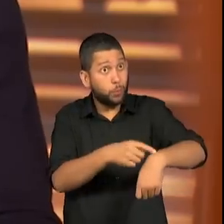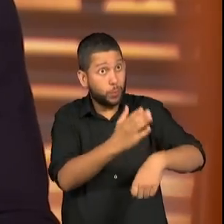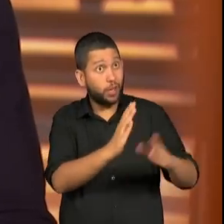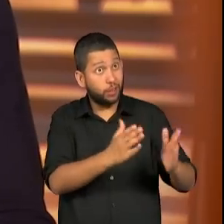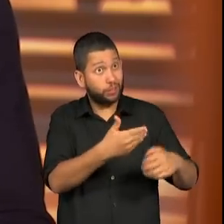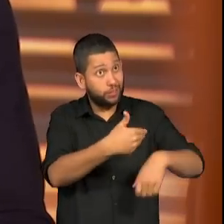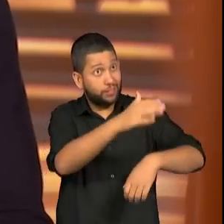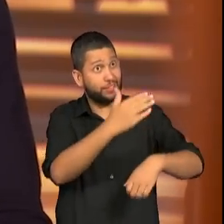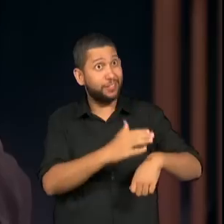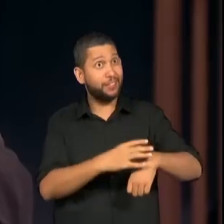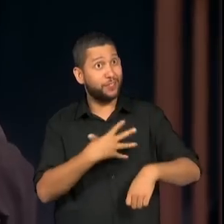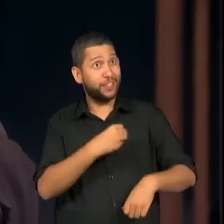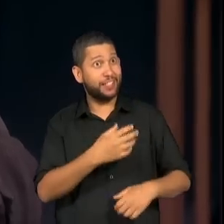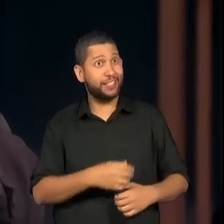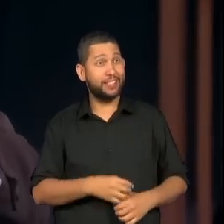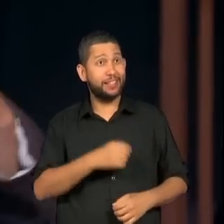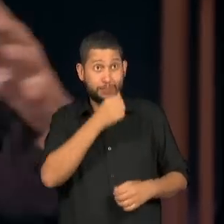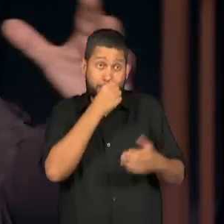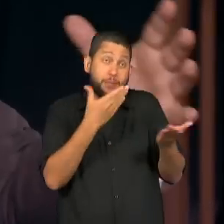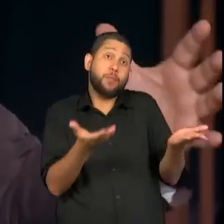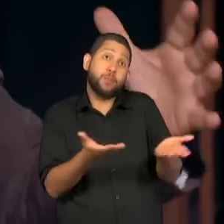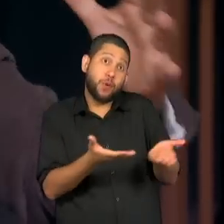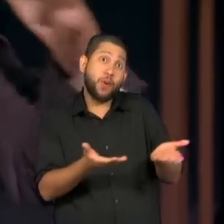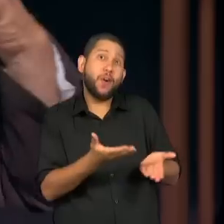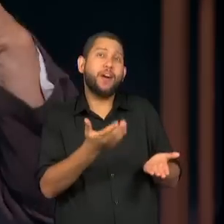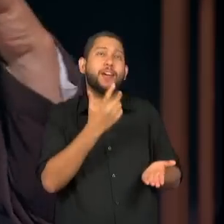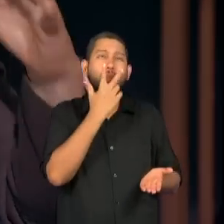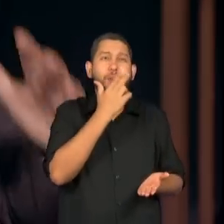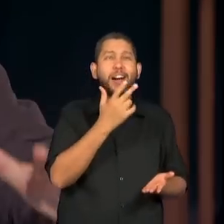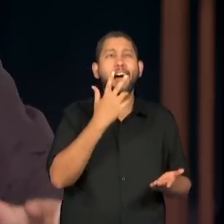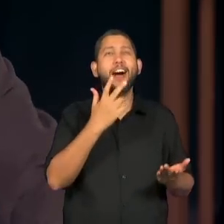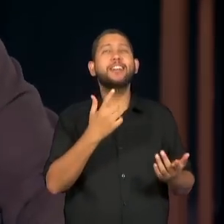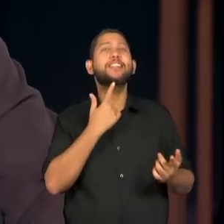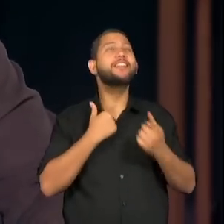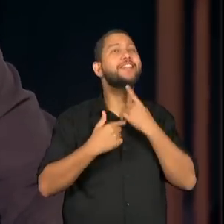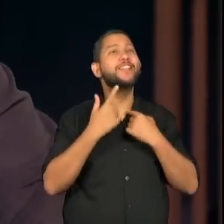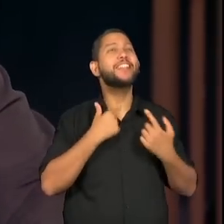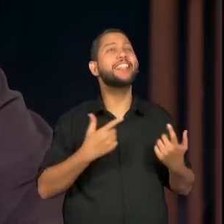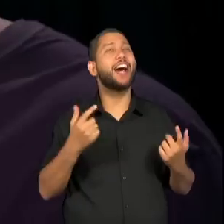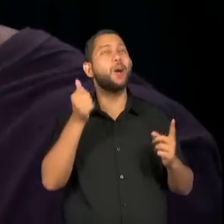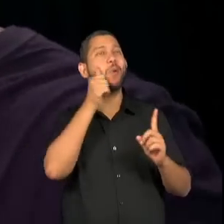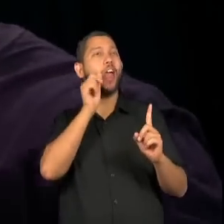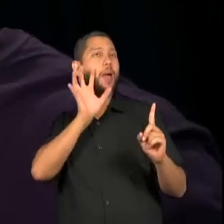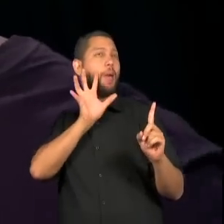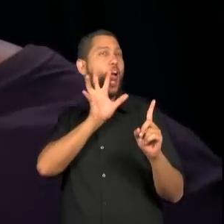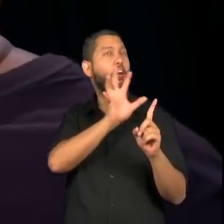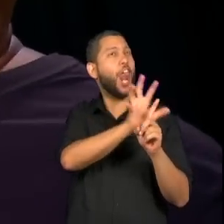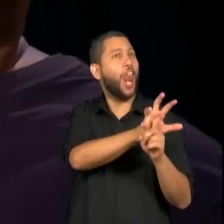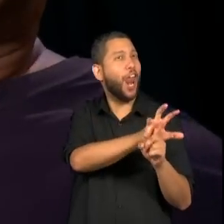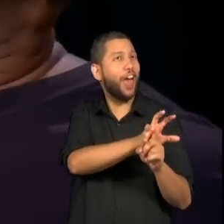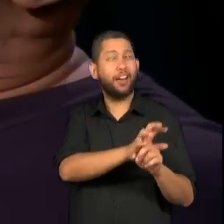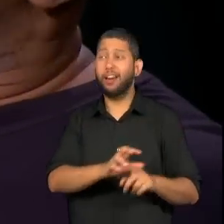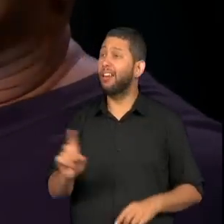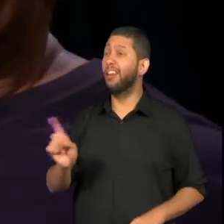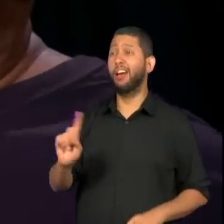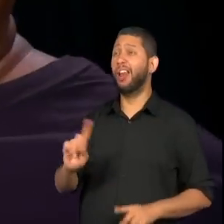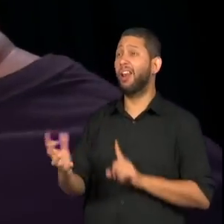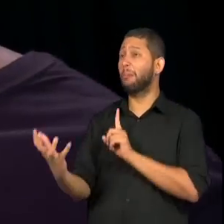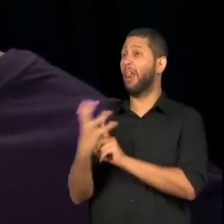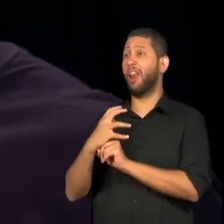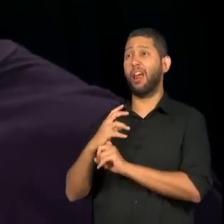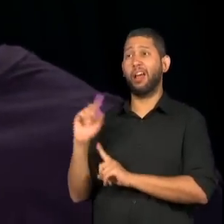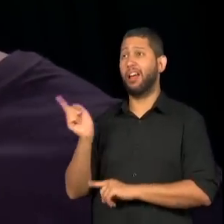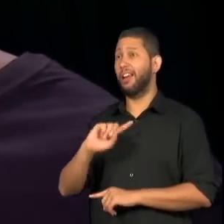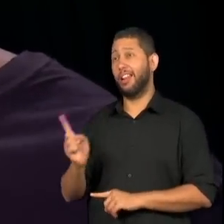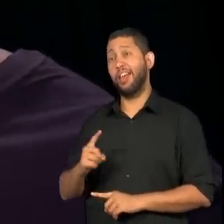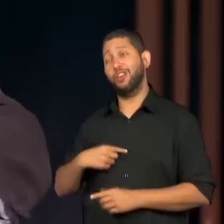chegando. E do jeito que você tá, eu imagino que deva estar assim um enxame. Não, não, não. Rodeando. Não, não, sou quietão,